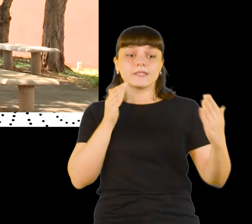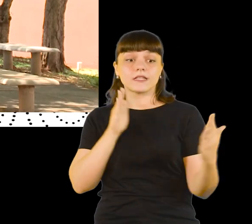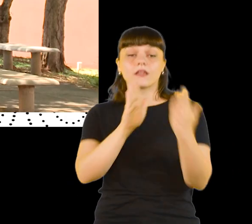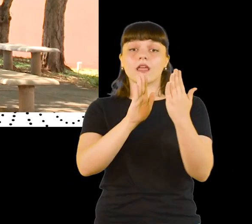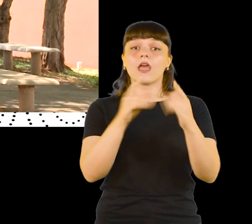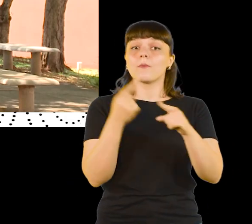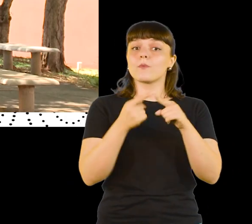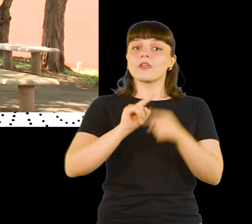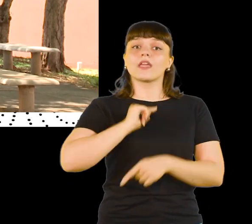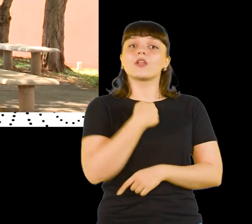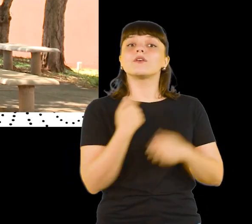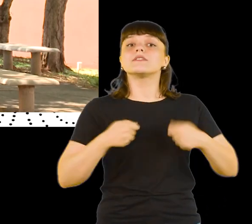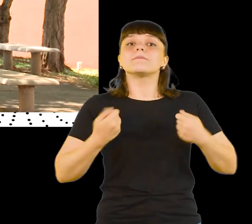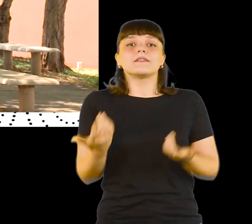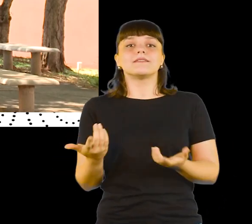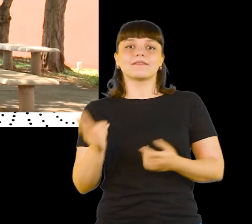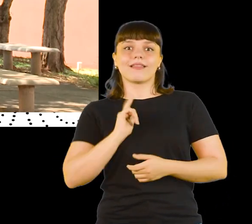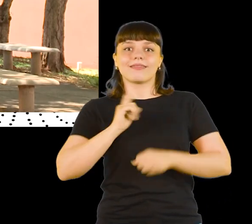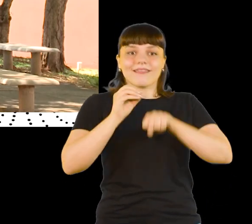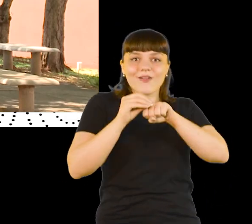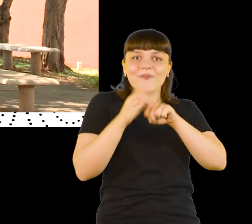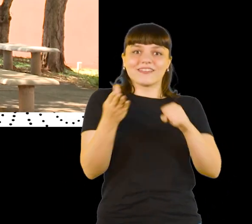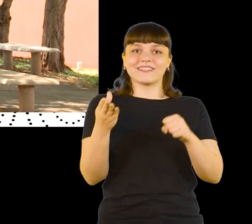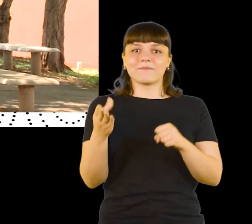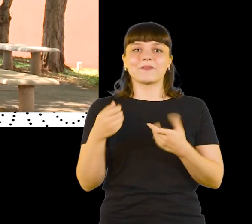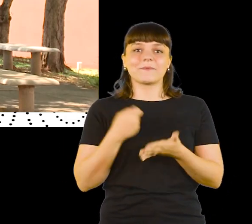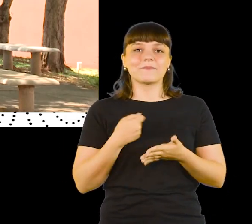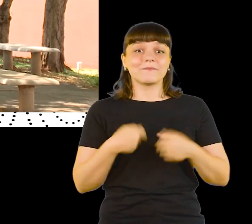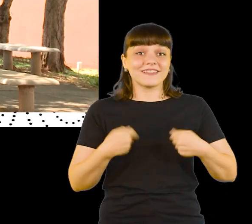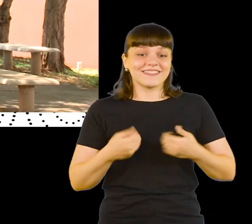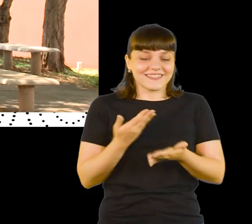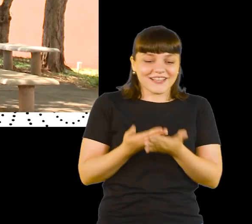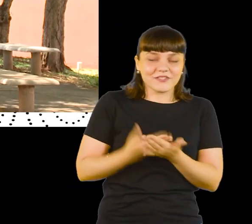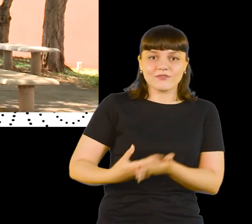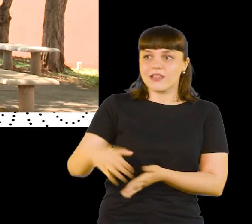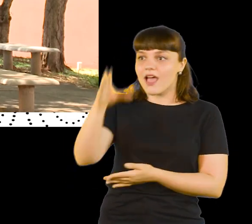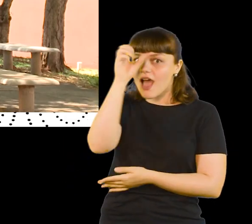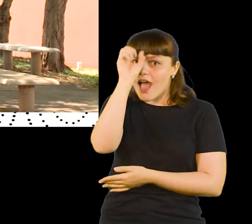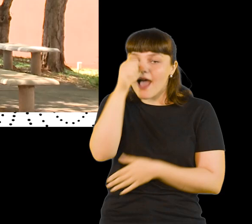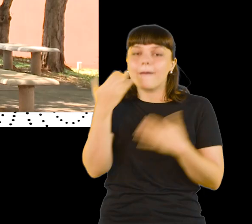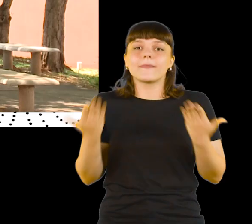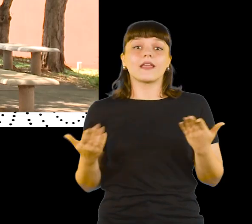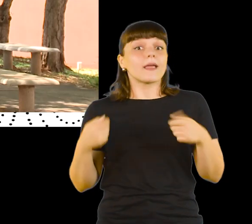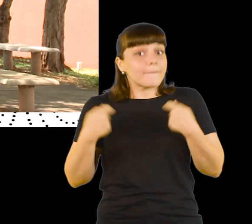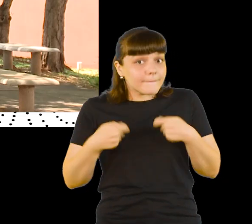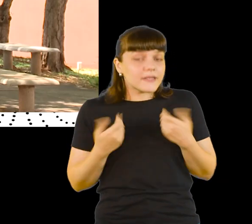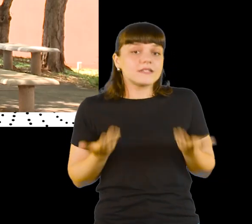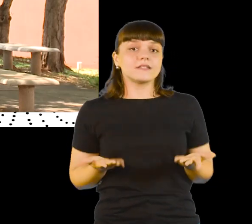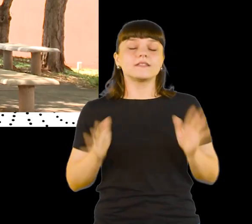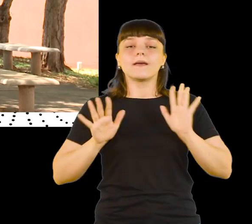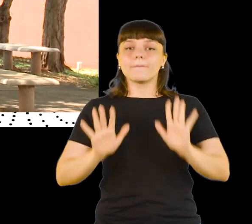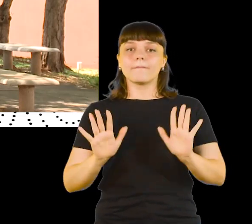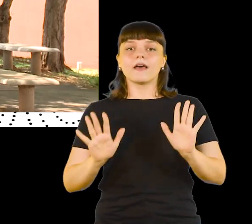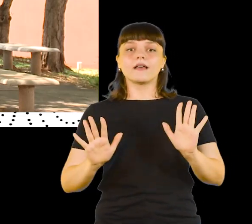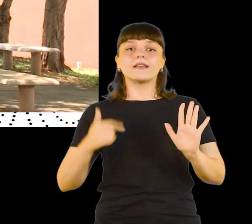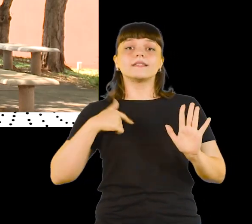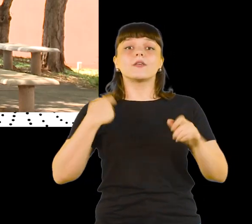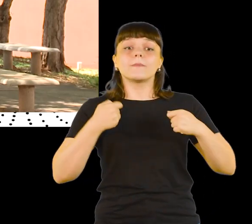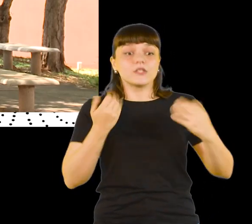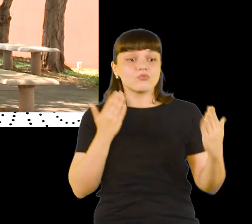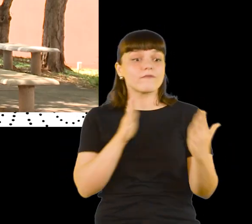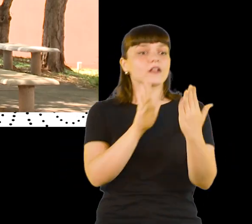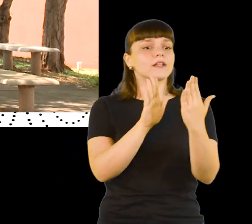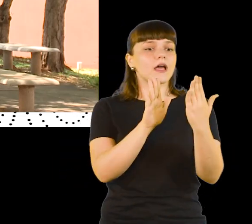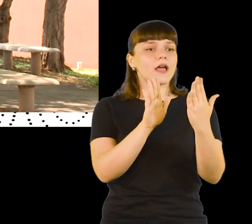enfrentar, porque a gente precisa ter excelência acadêmica, né? A gente precisa estudar, a gente precisa captar o conhecimento, mas eu tenho que passar